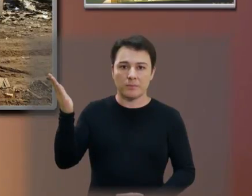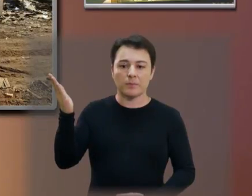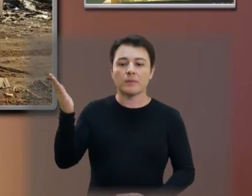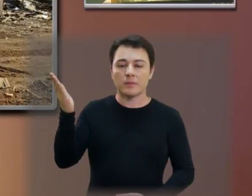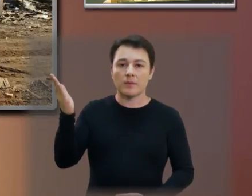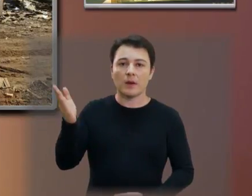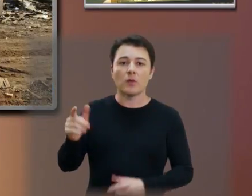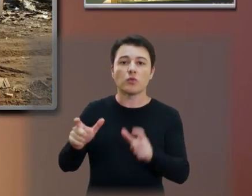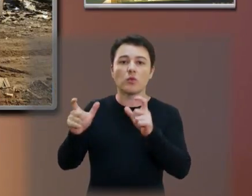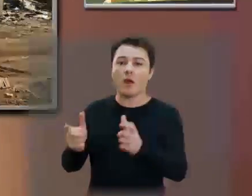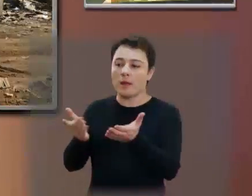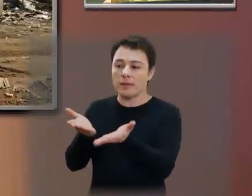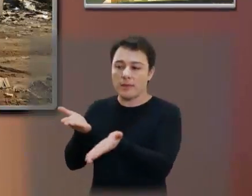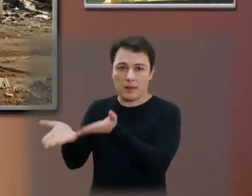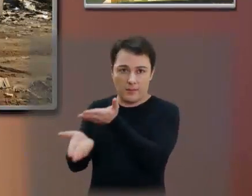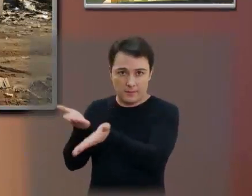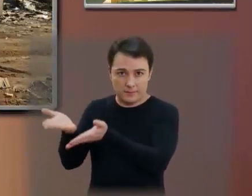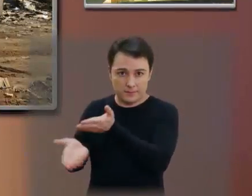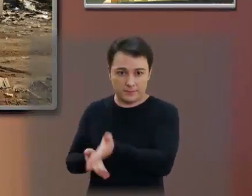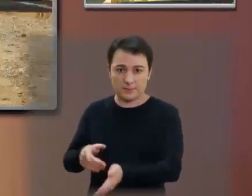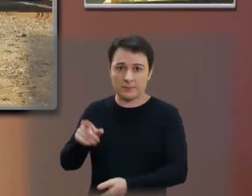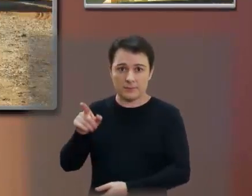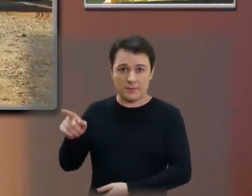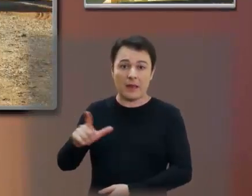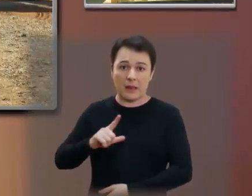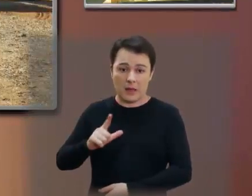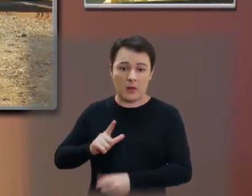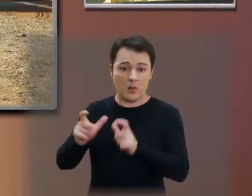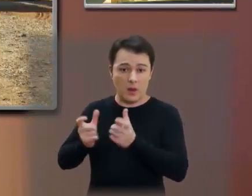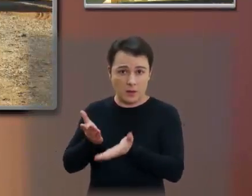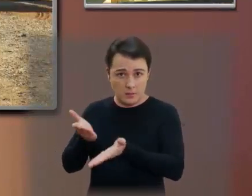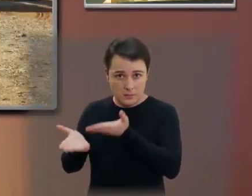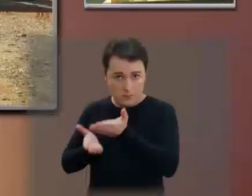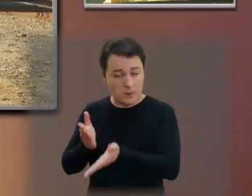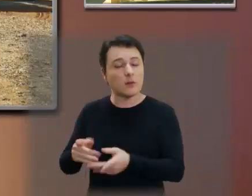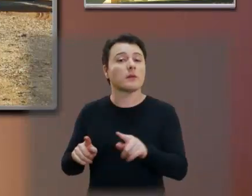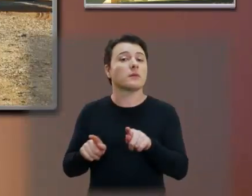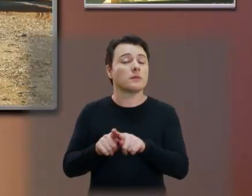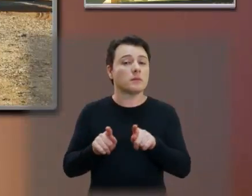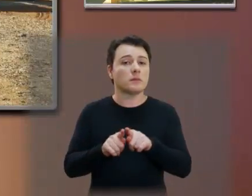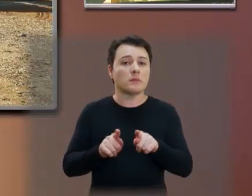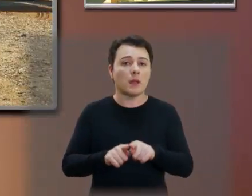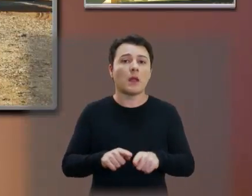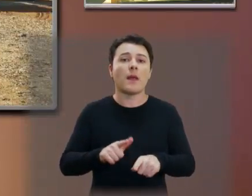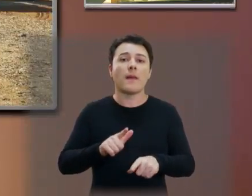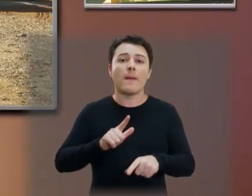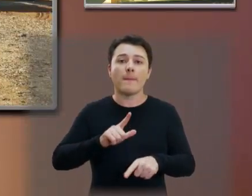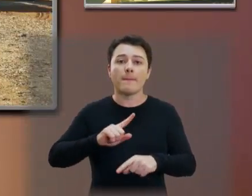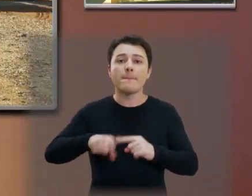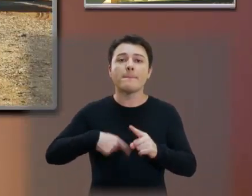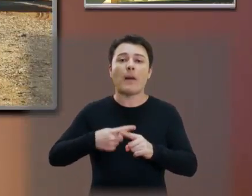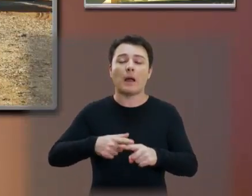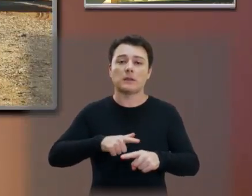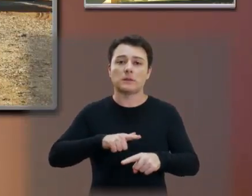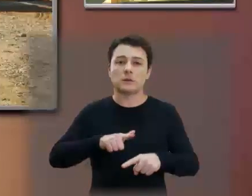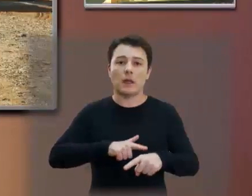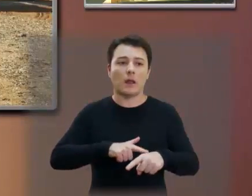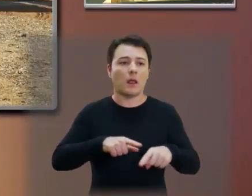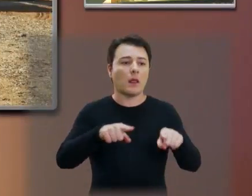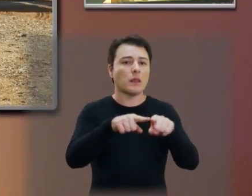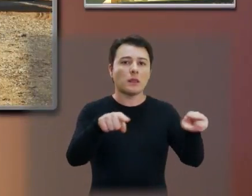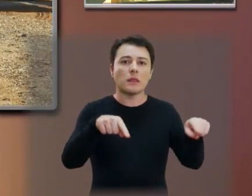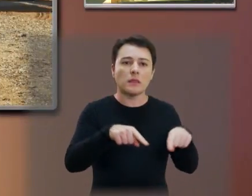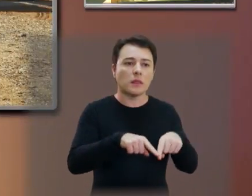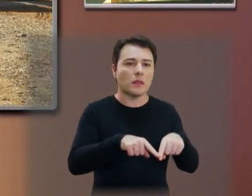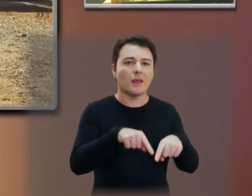estação de tratamento. Não só essa estação de tratamento, também o que é recolhido nos terrenos baldios, nas